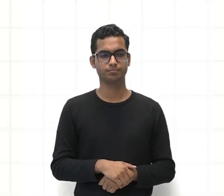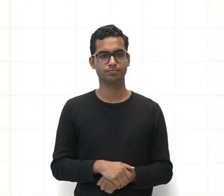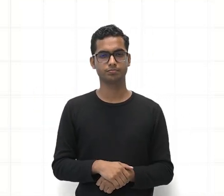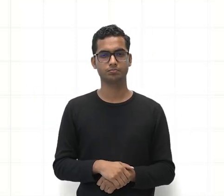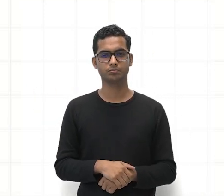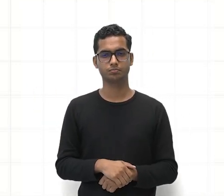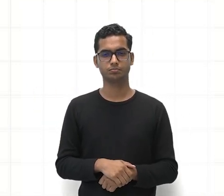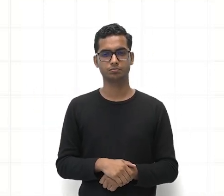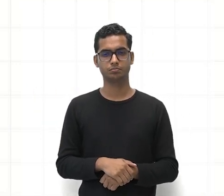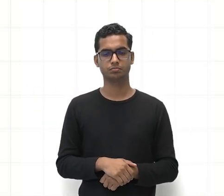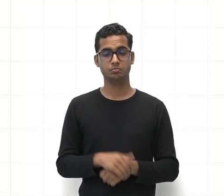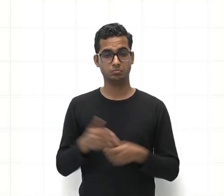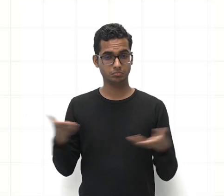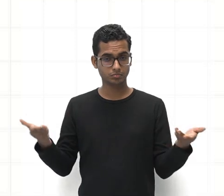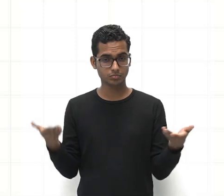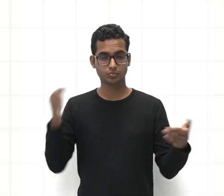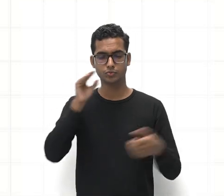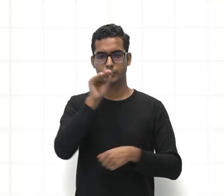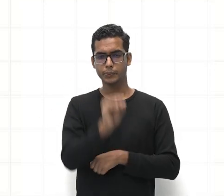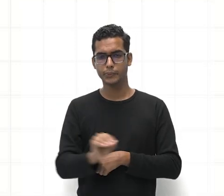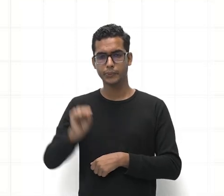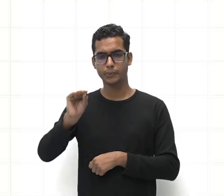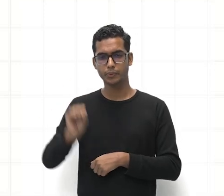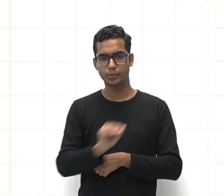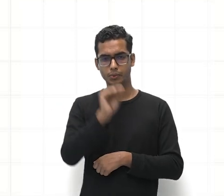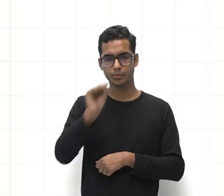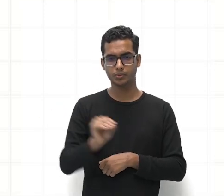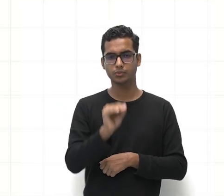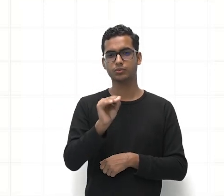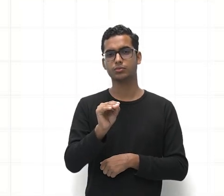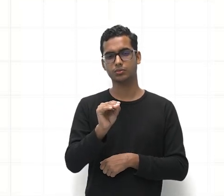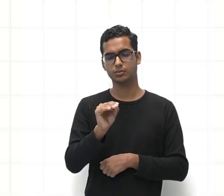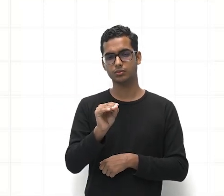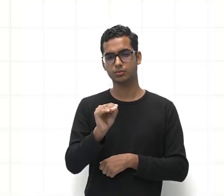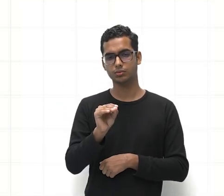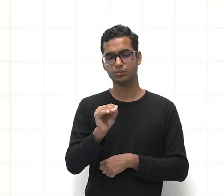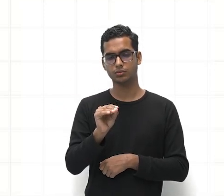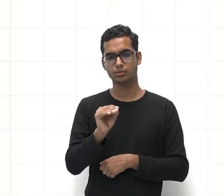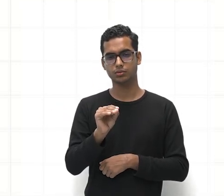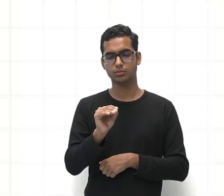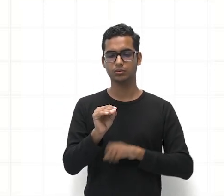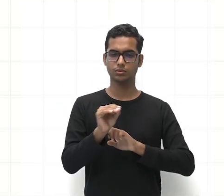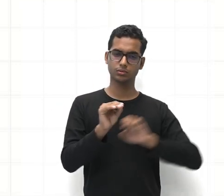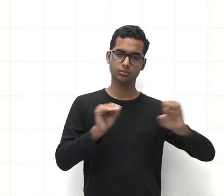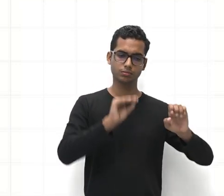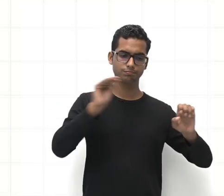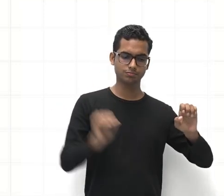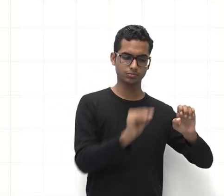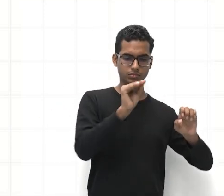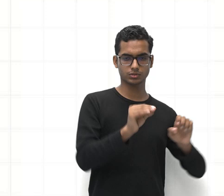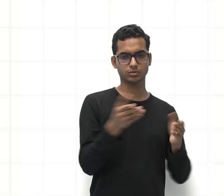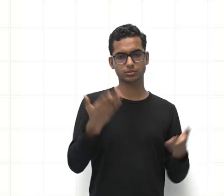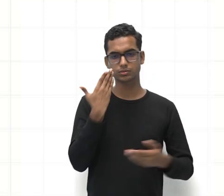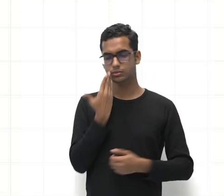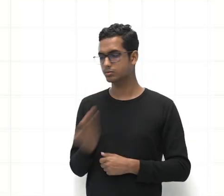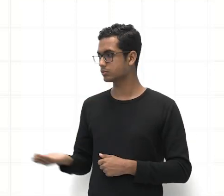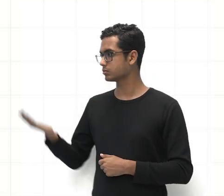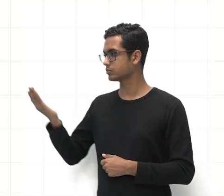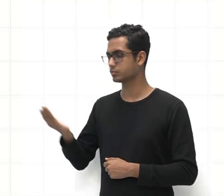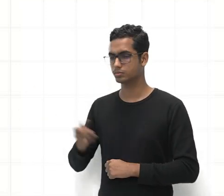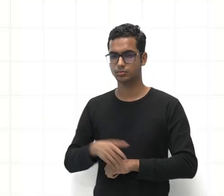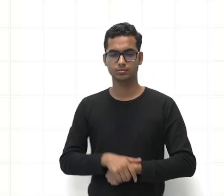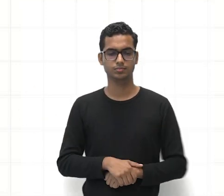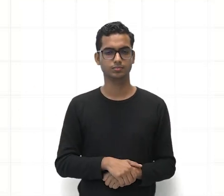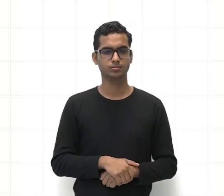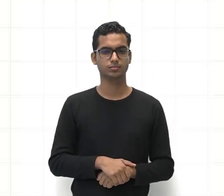vou deslocar a vírgula 2 casas para a esquerda. Então, ela sai daqui, ó, dessa